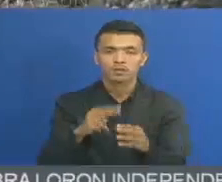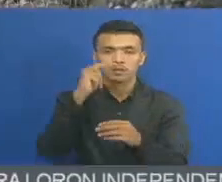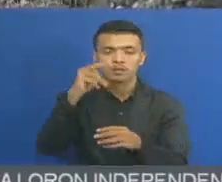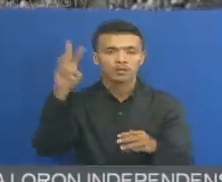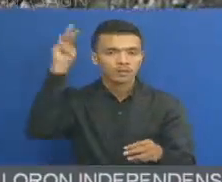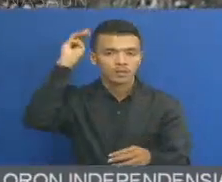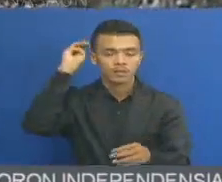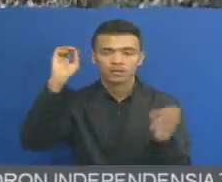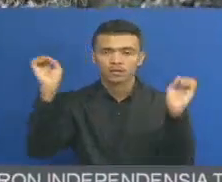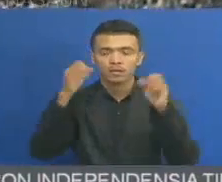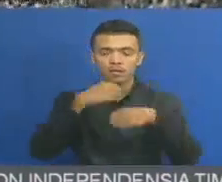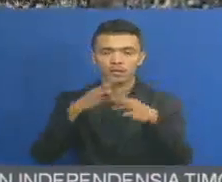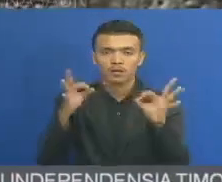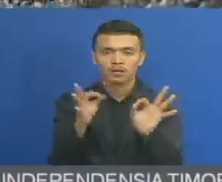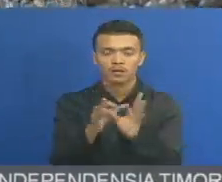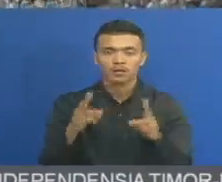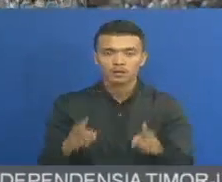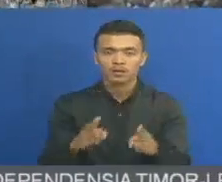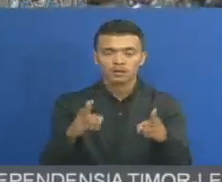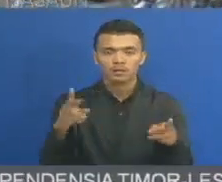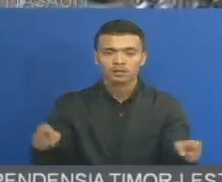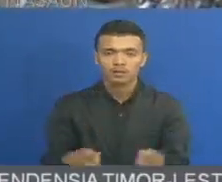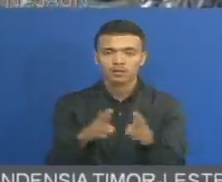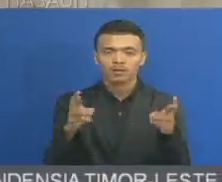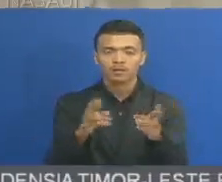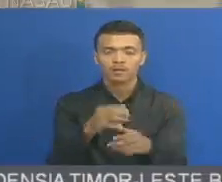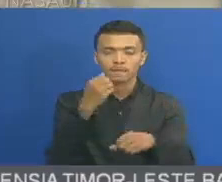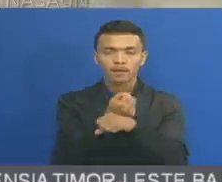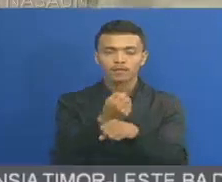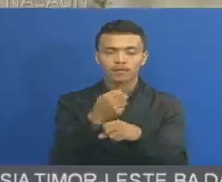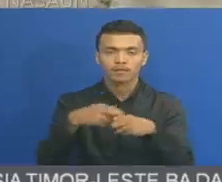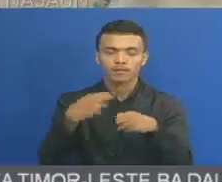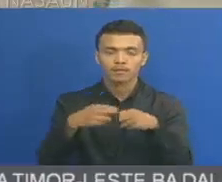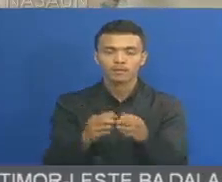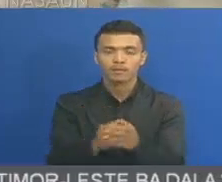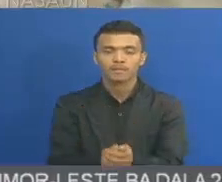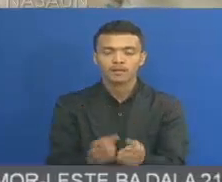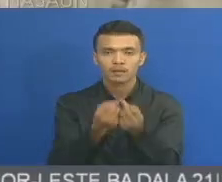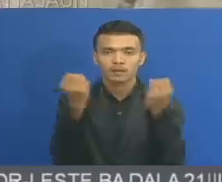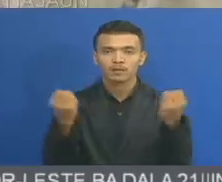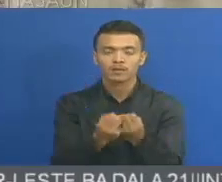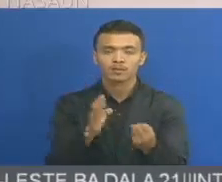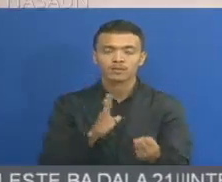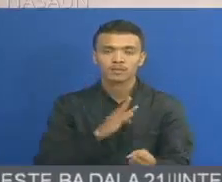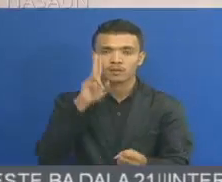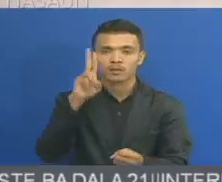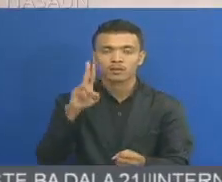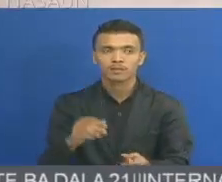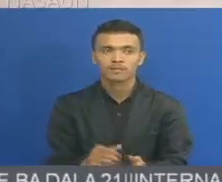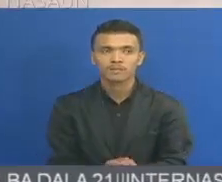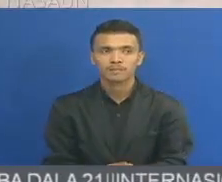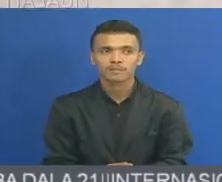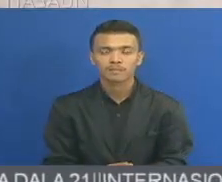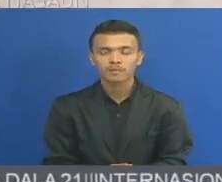ministério relevante la halo intervenção imediata, corrente motamos se a mesa comunidade aldea Bemetan e a suku Betanu. O loro